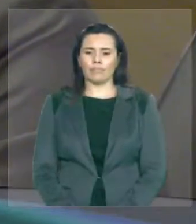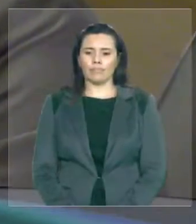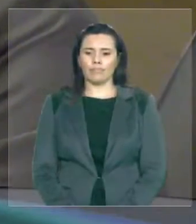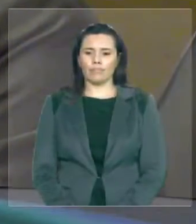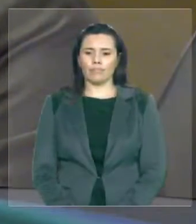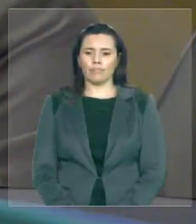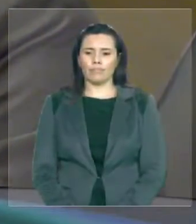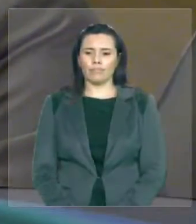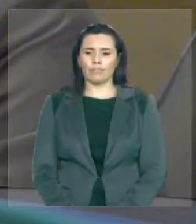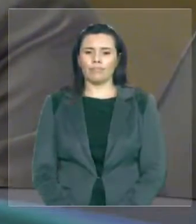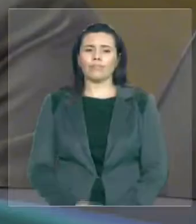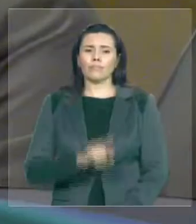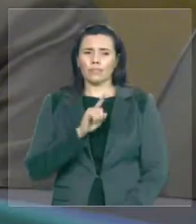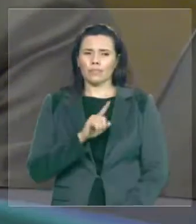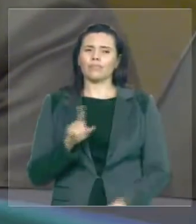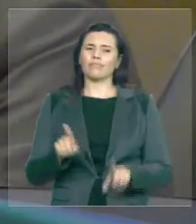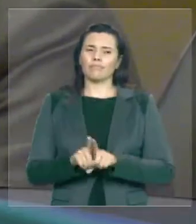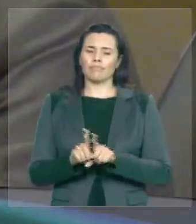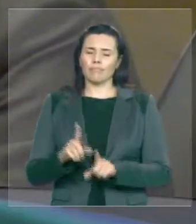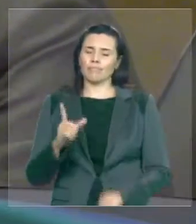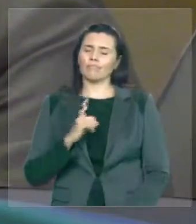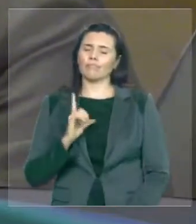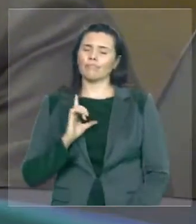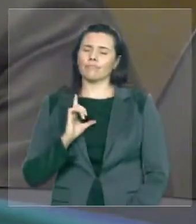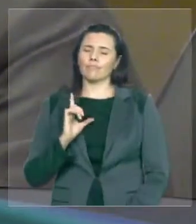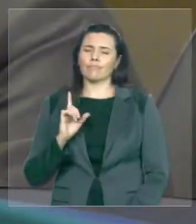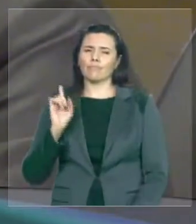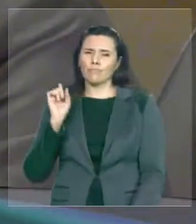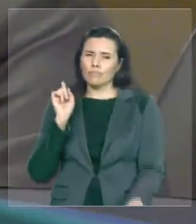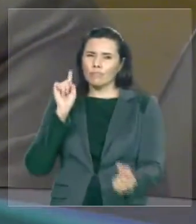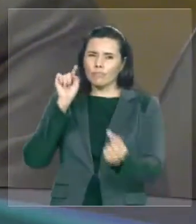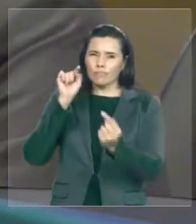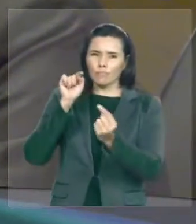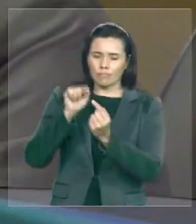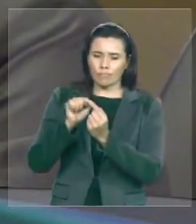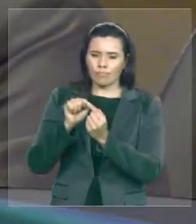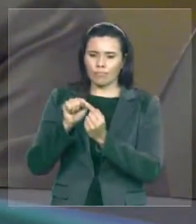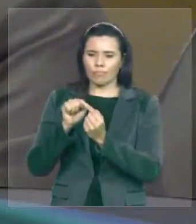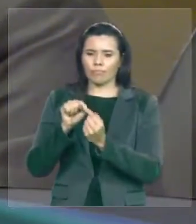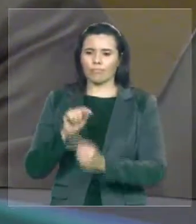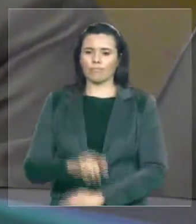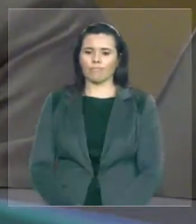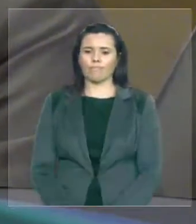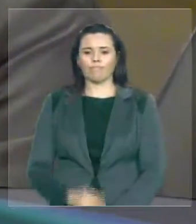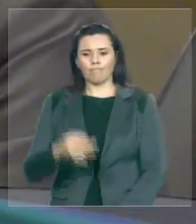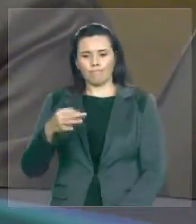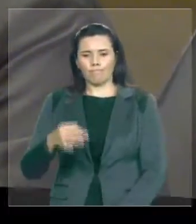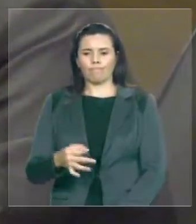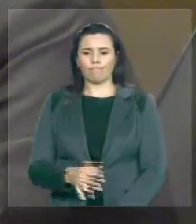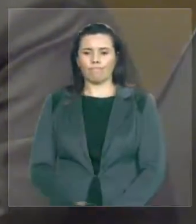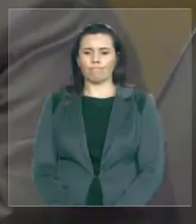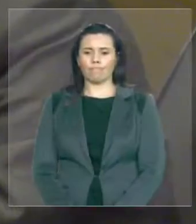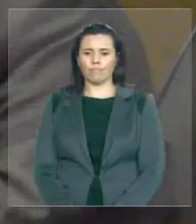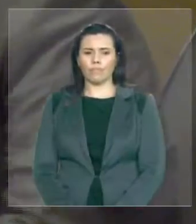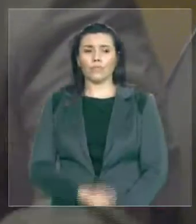de atingir os alvos. A sua fala já disse muito